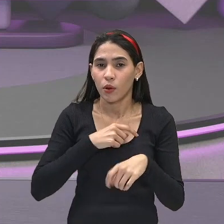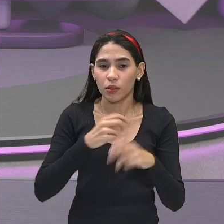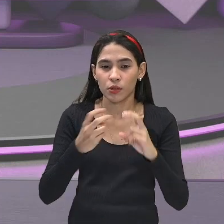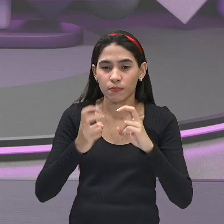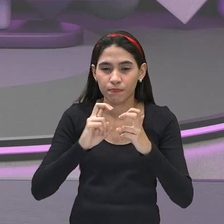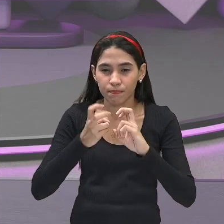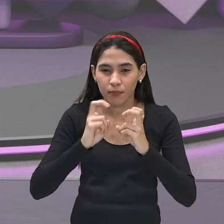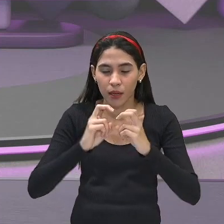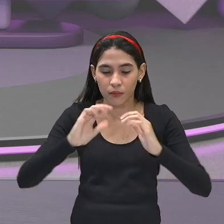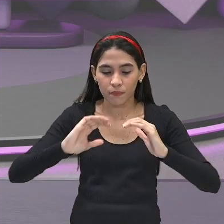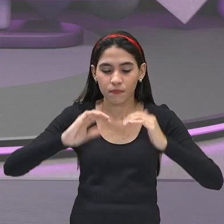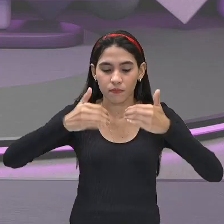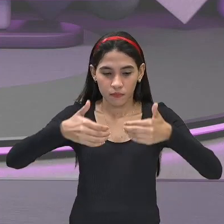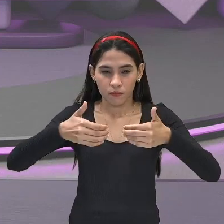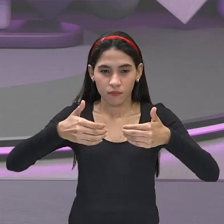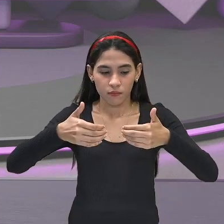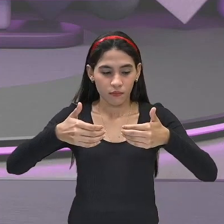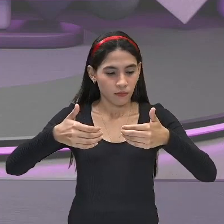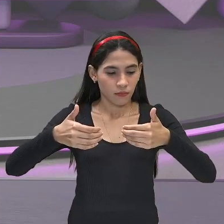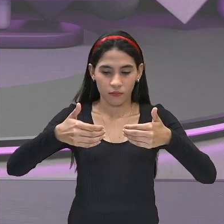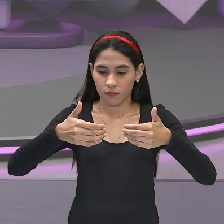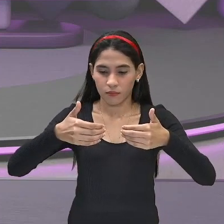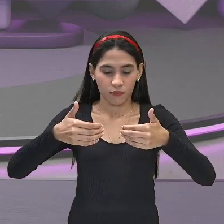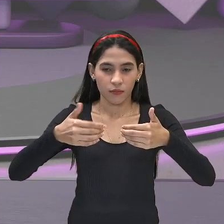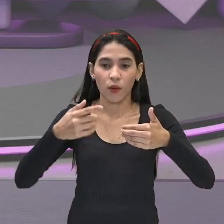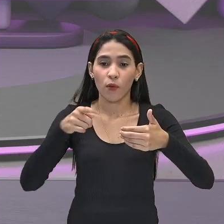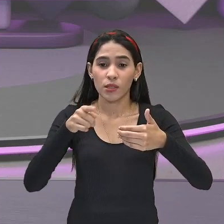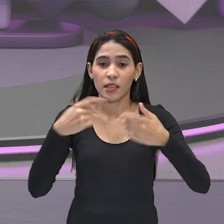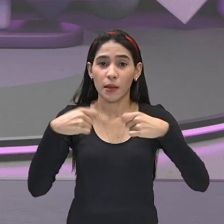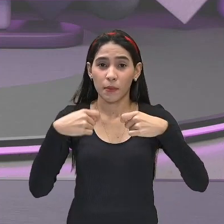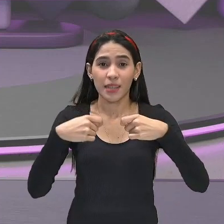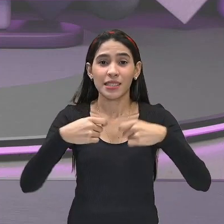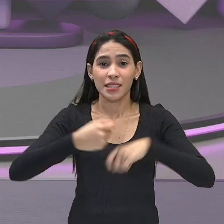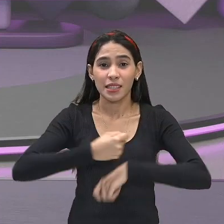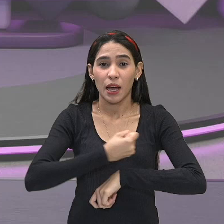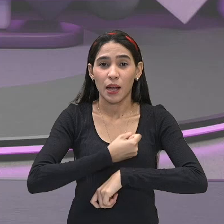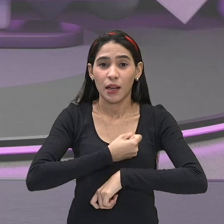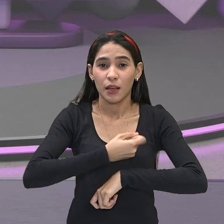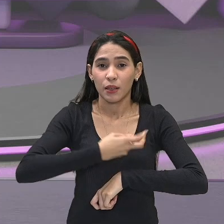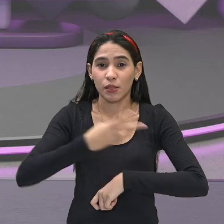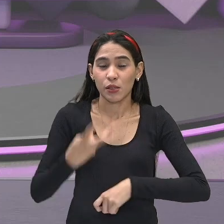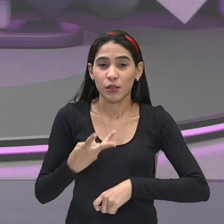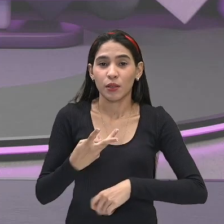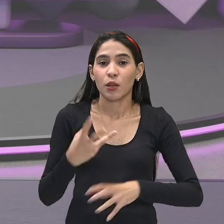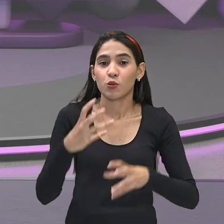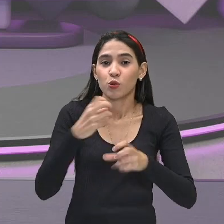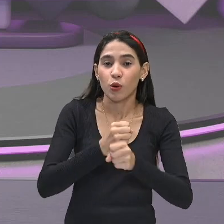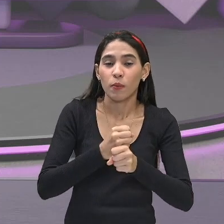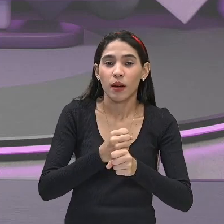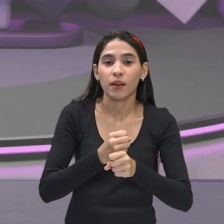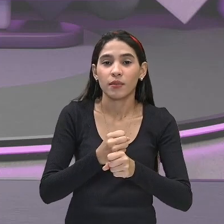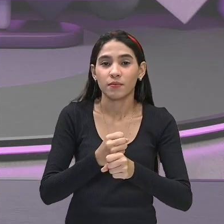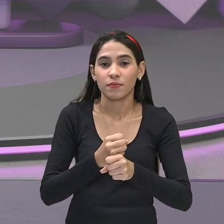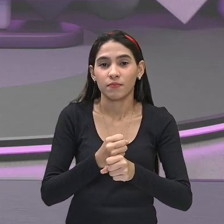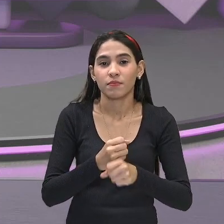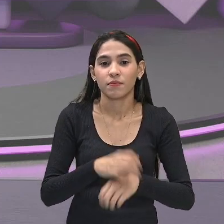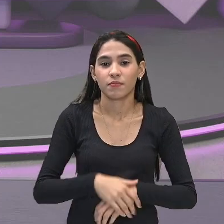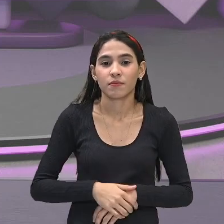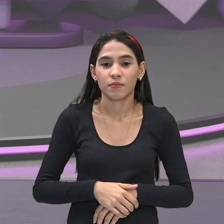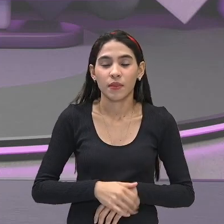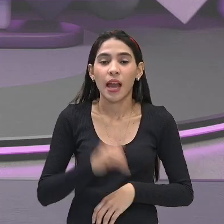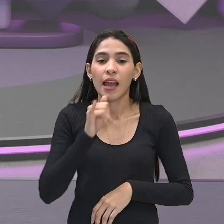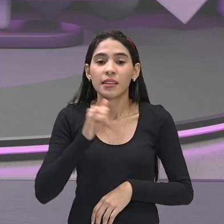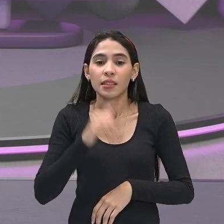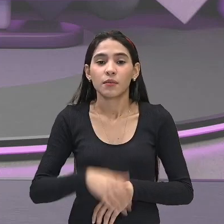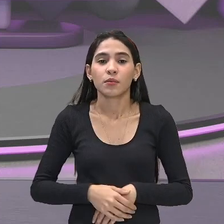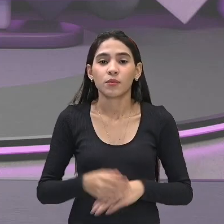jogando ali o dominó, a gente vai precisar contar esses pontos. Cada ponto ali representa um número. Então, nesse caso aqui, né, nós